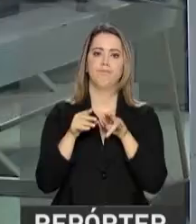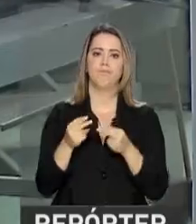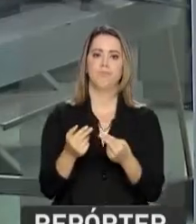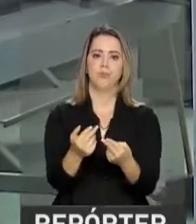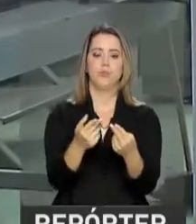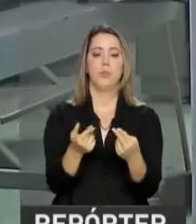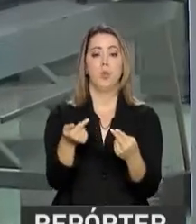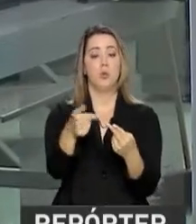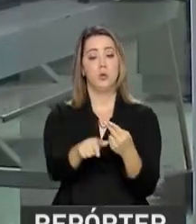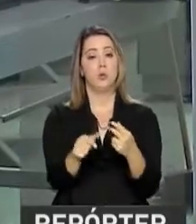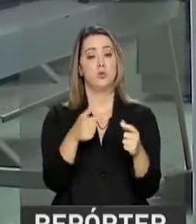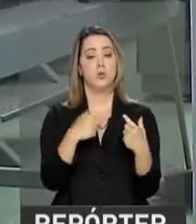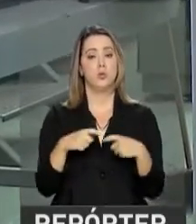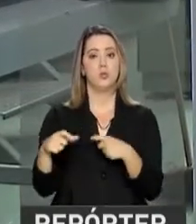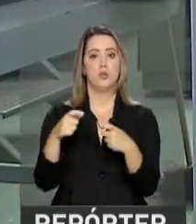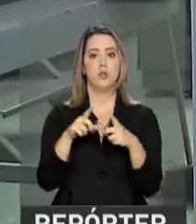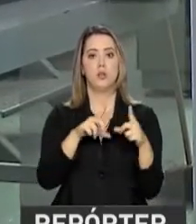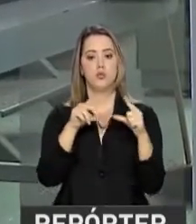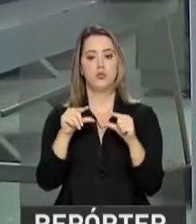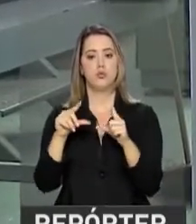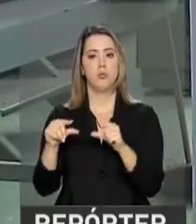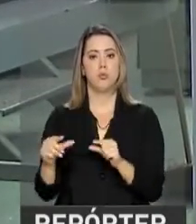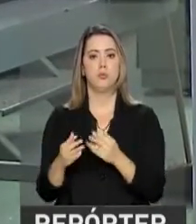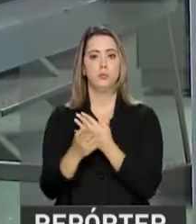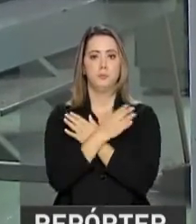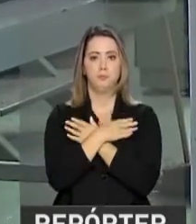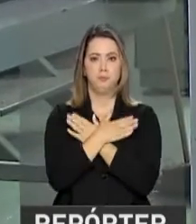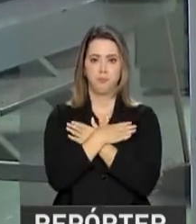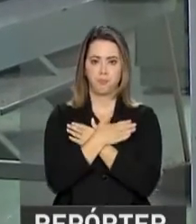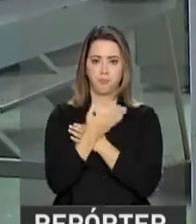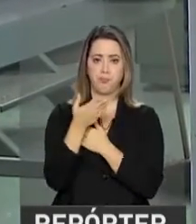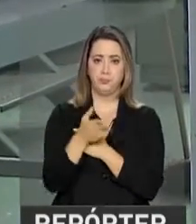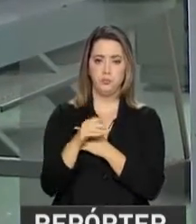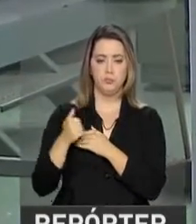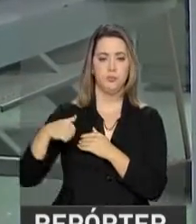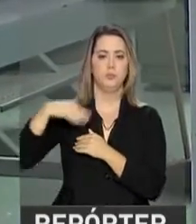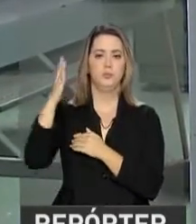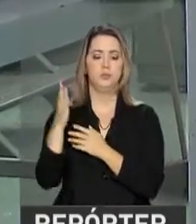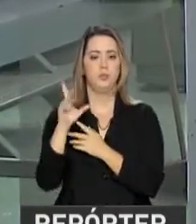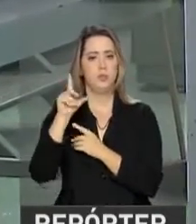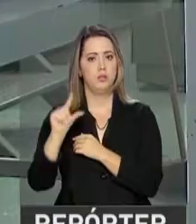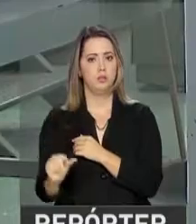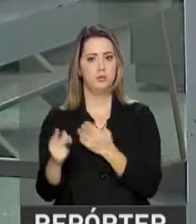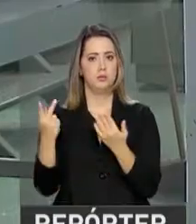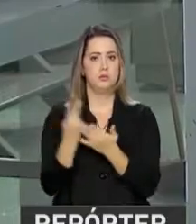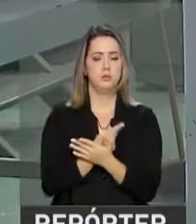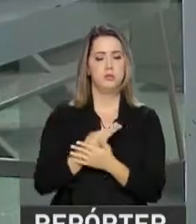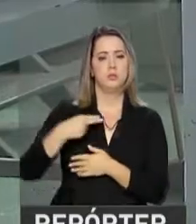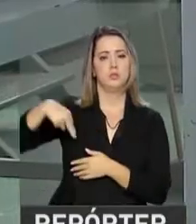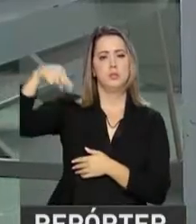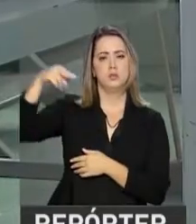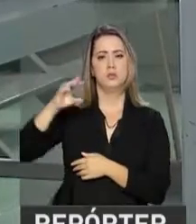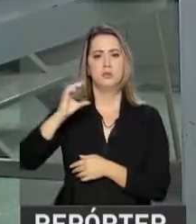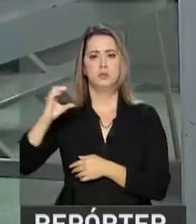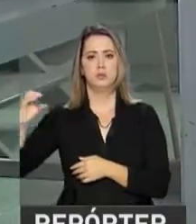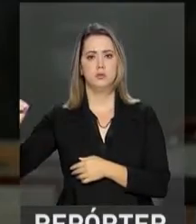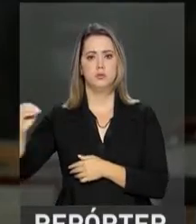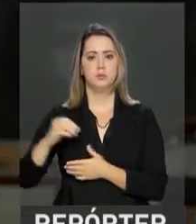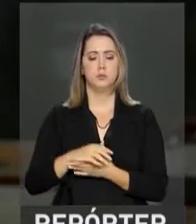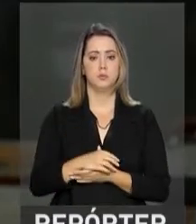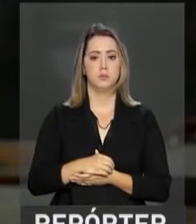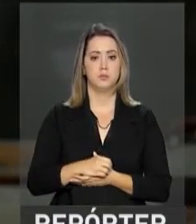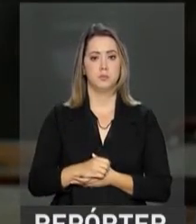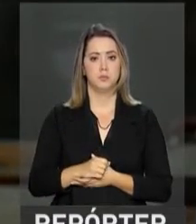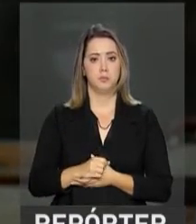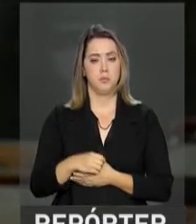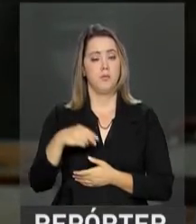foram registradas quedas na taxa as maiores reduções ocorreram no norte e no centro-oeste a